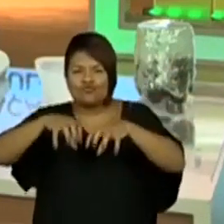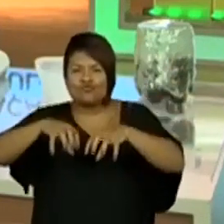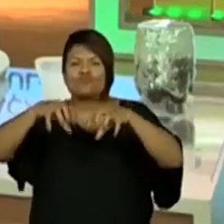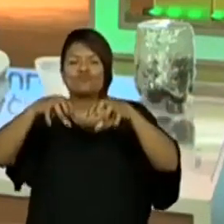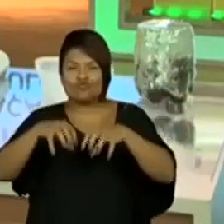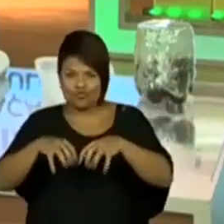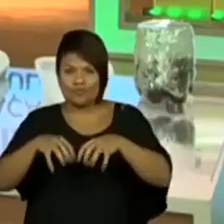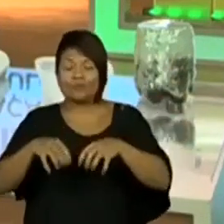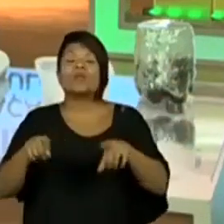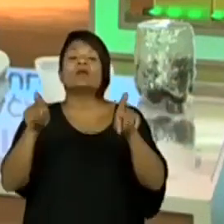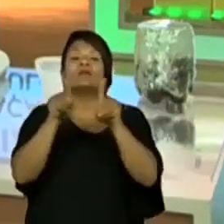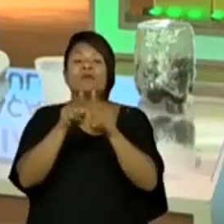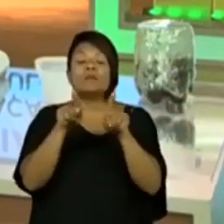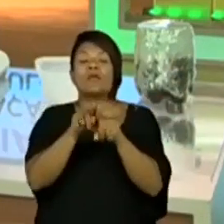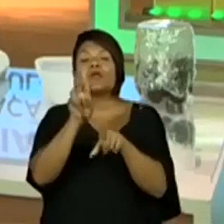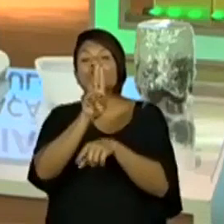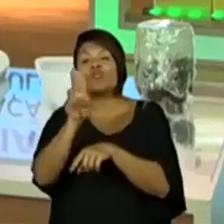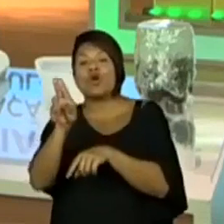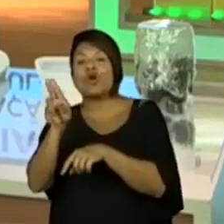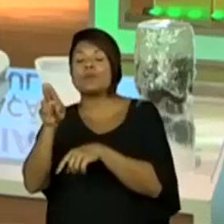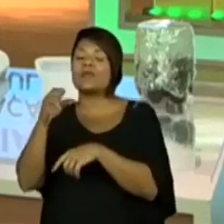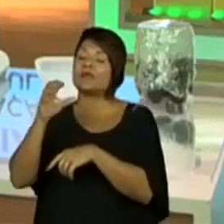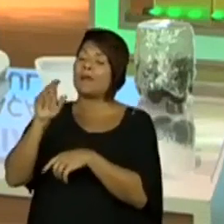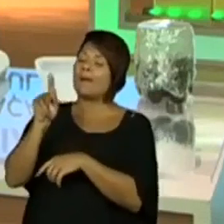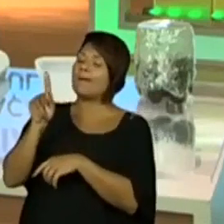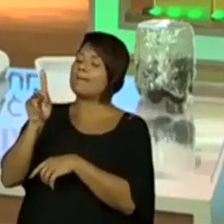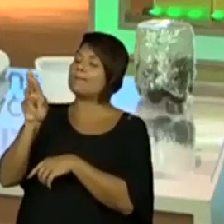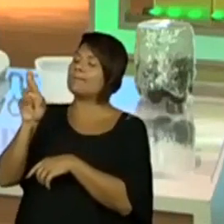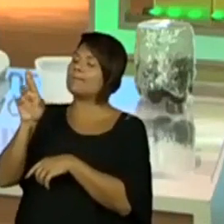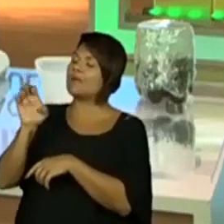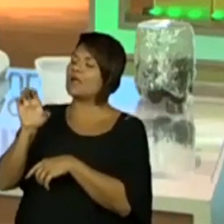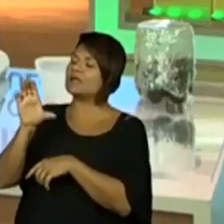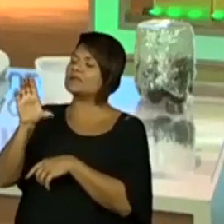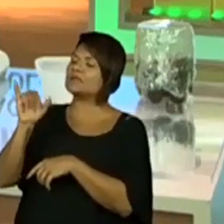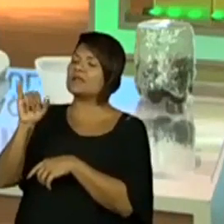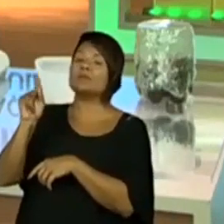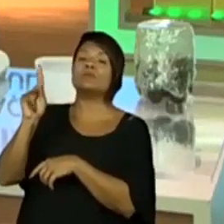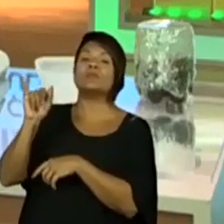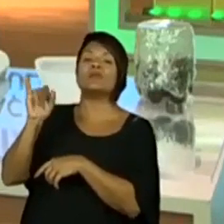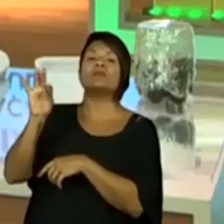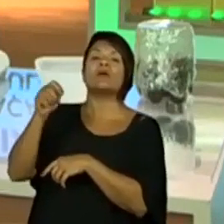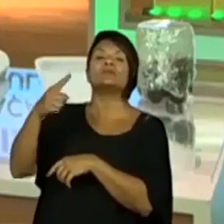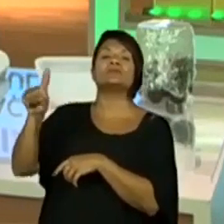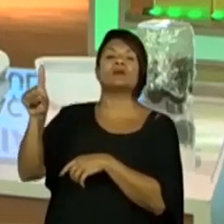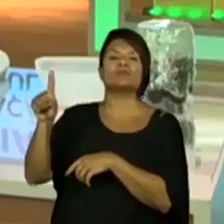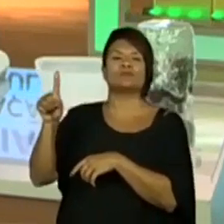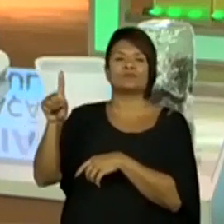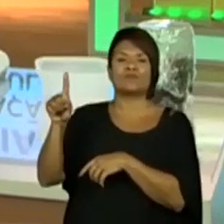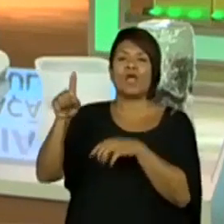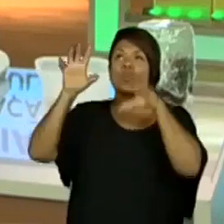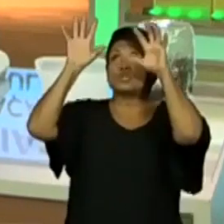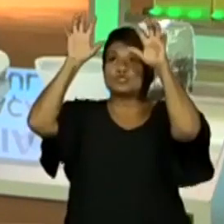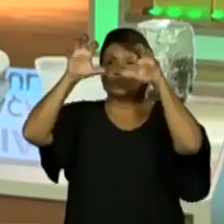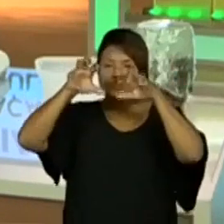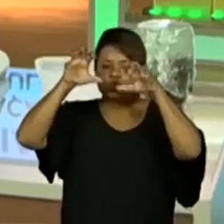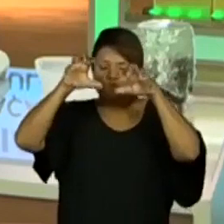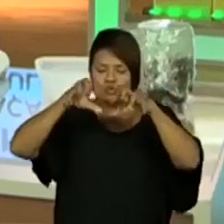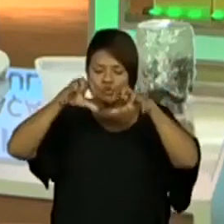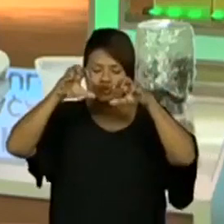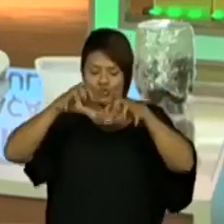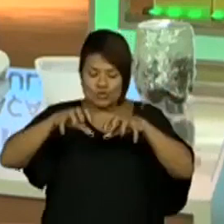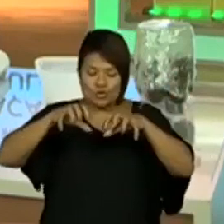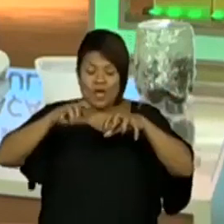de precipitação. E vai se infiltrar novamente aqui na Terra, vai ficar novamente